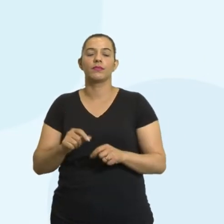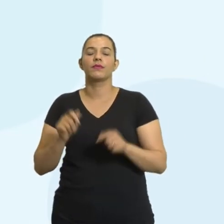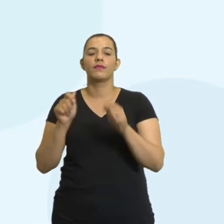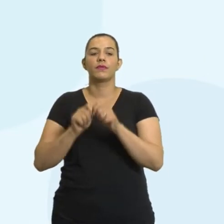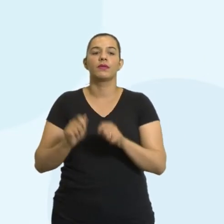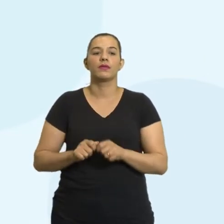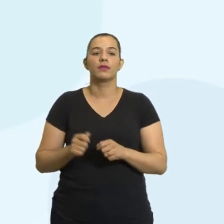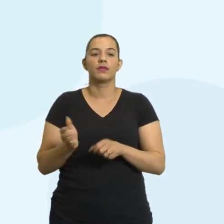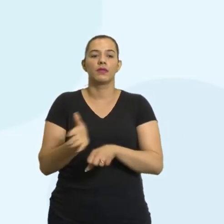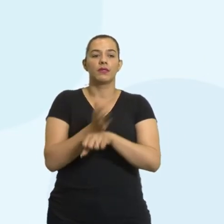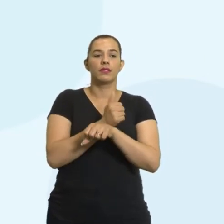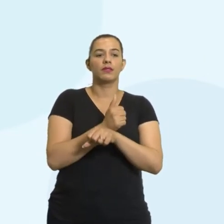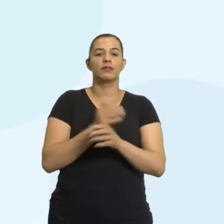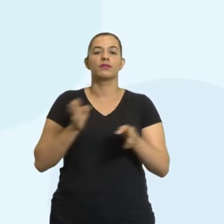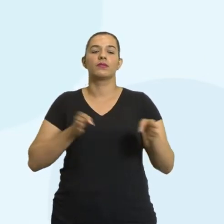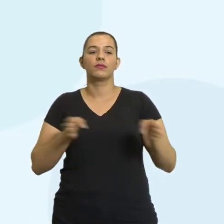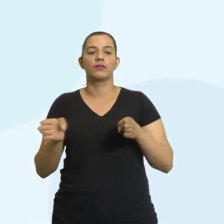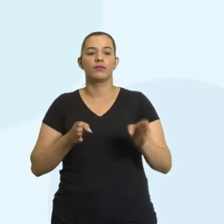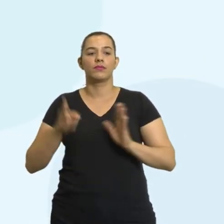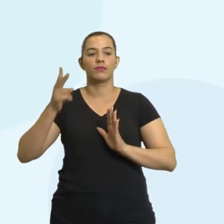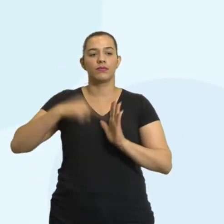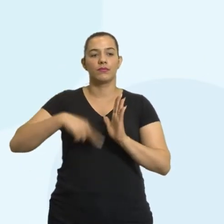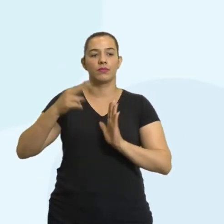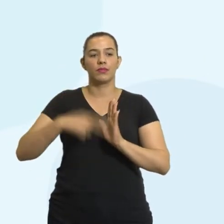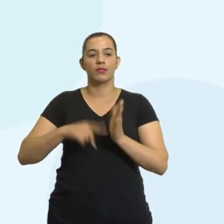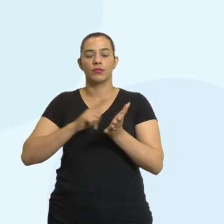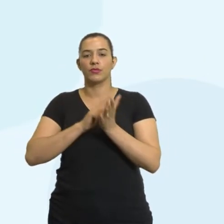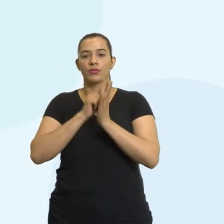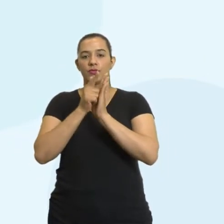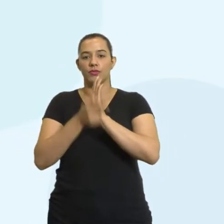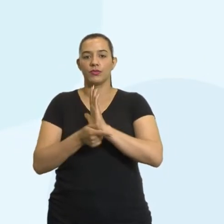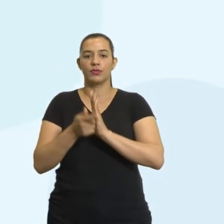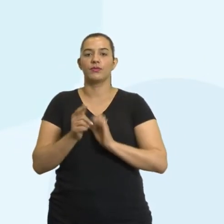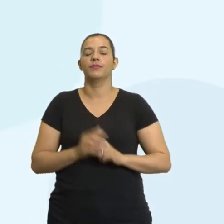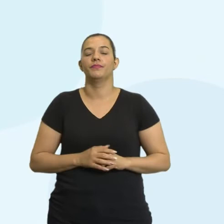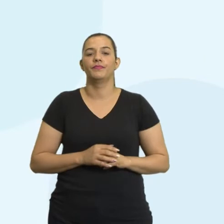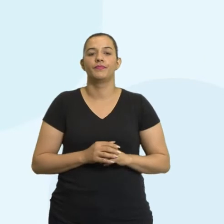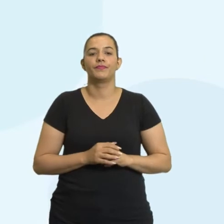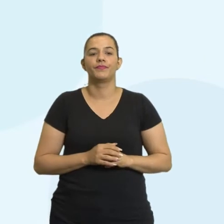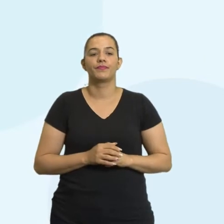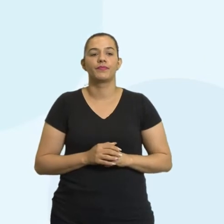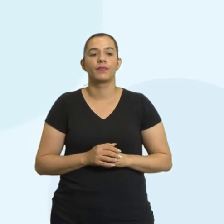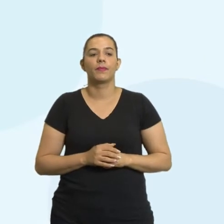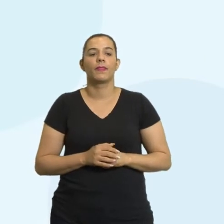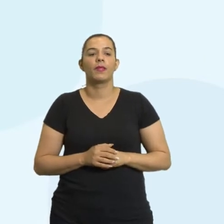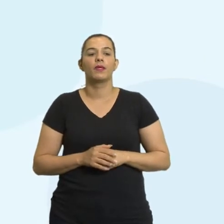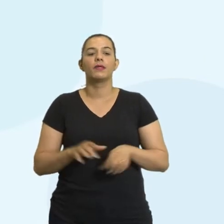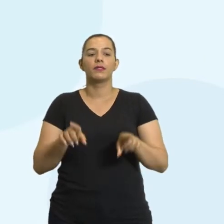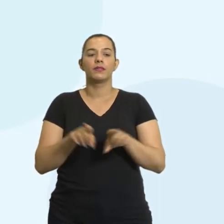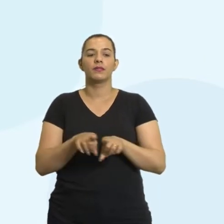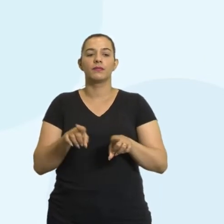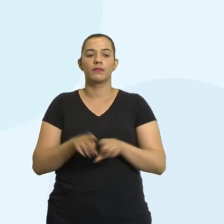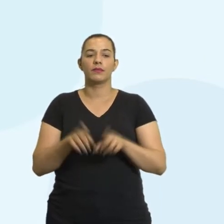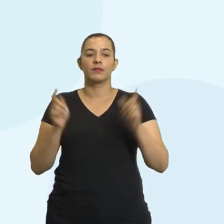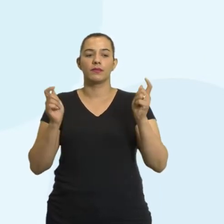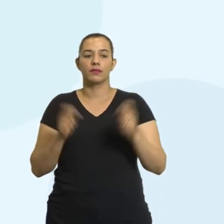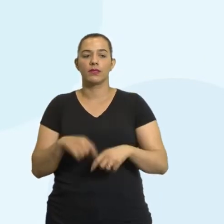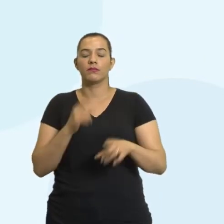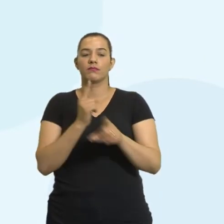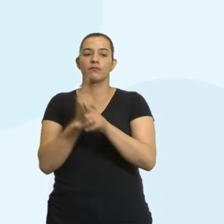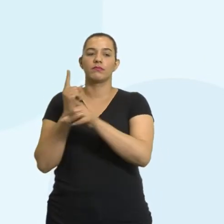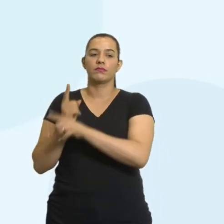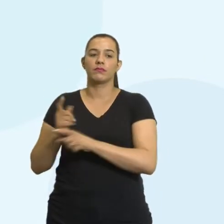antes e durante a leitura do gênero textual. E também mobilizam aí a capacidade